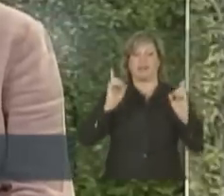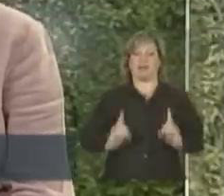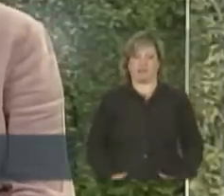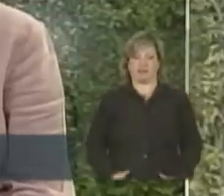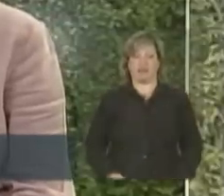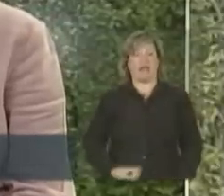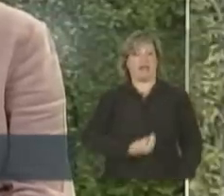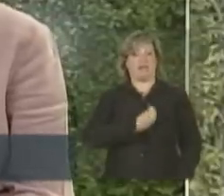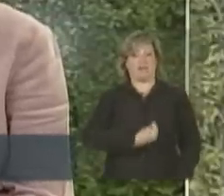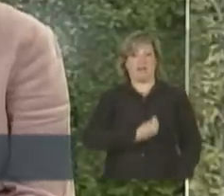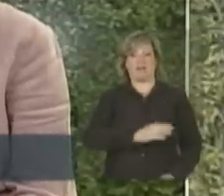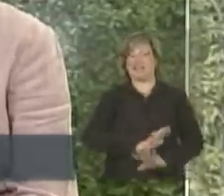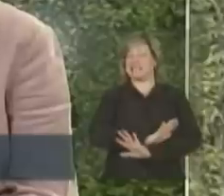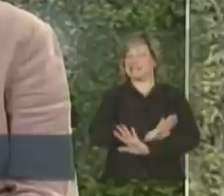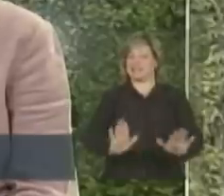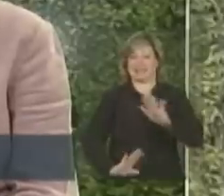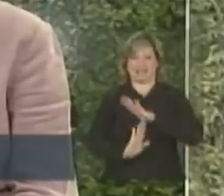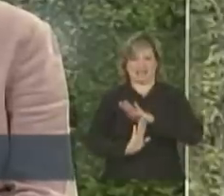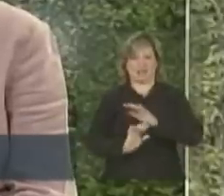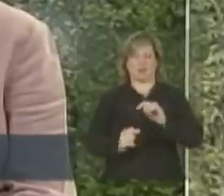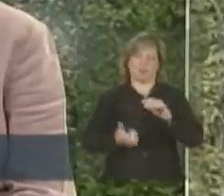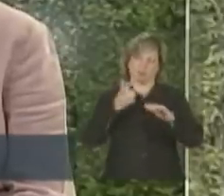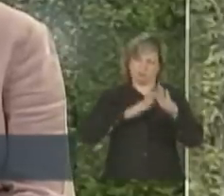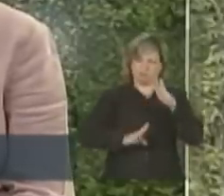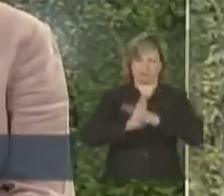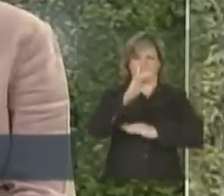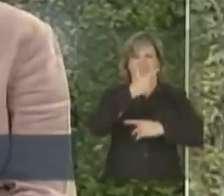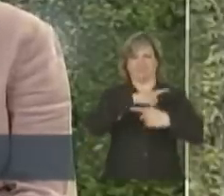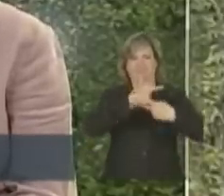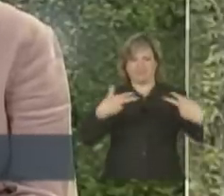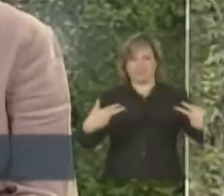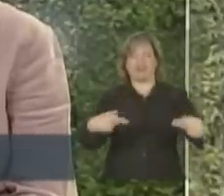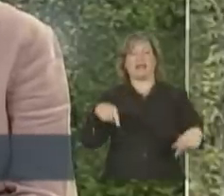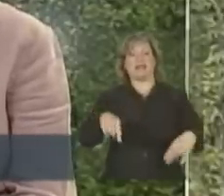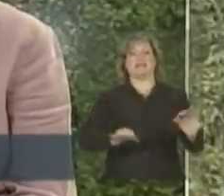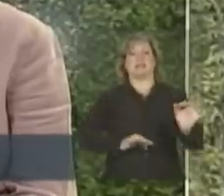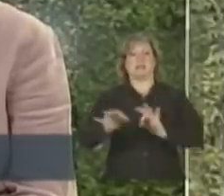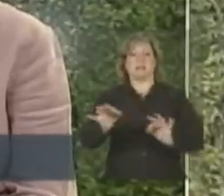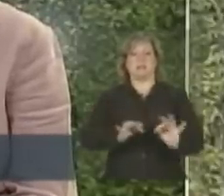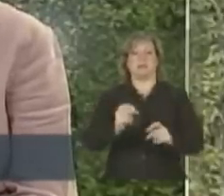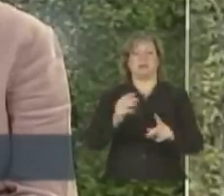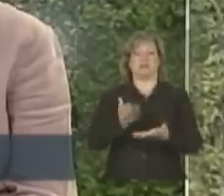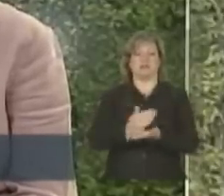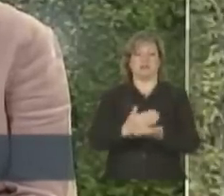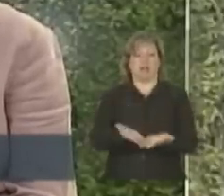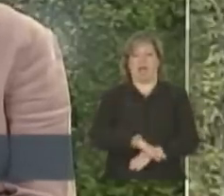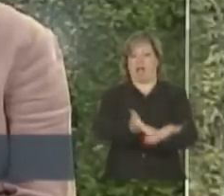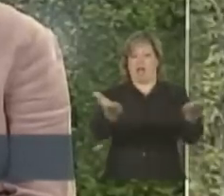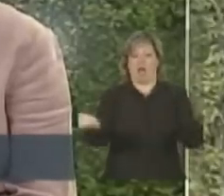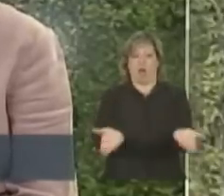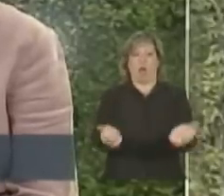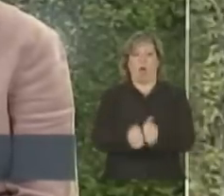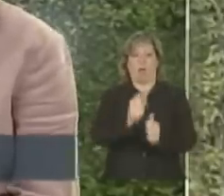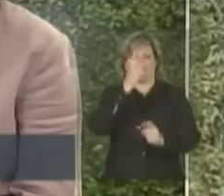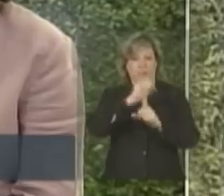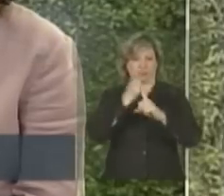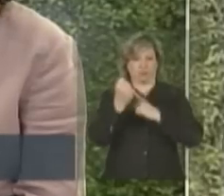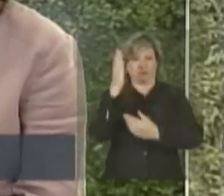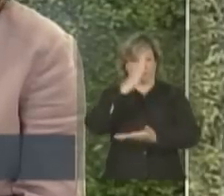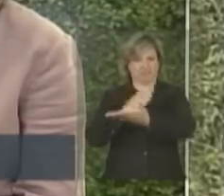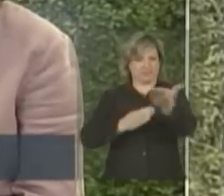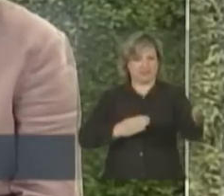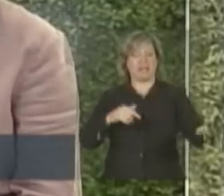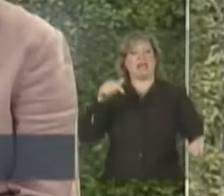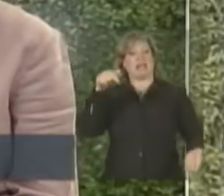Sem Limite, neste plano que compartilhamos a execução com a sociedade brasileira, o conceito central da Convenção